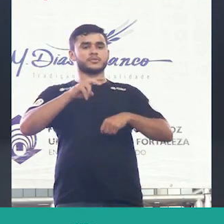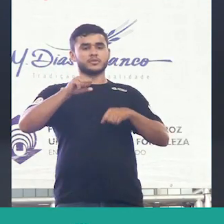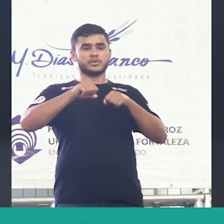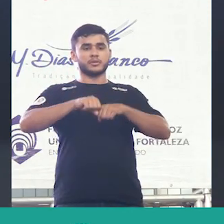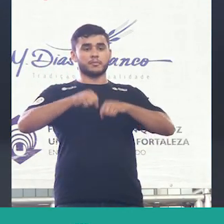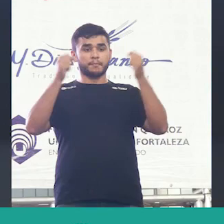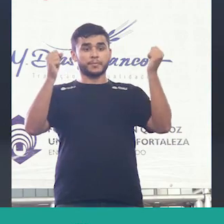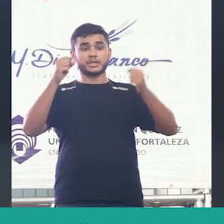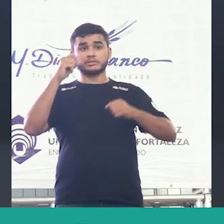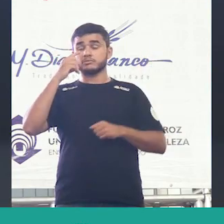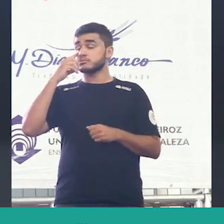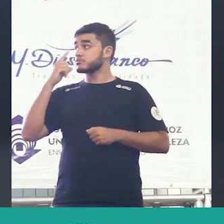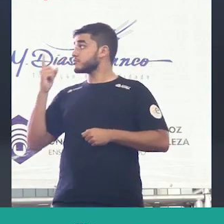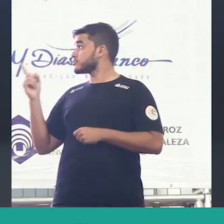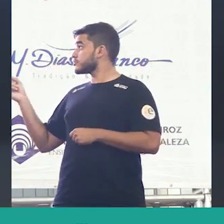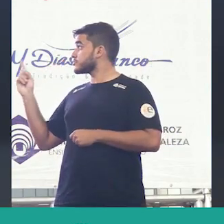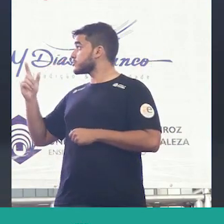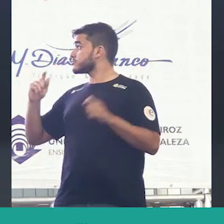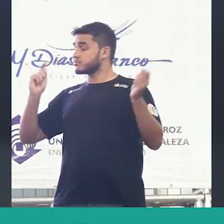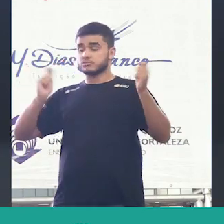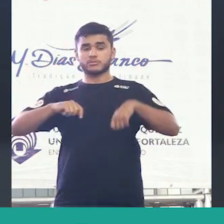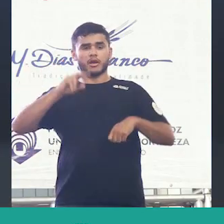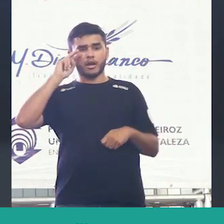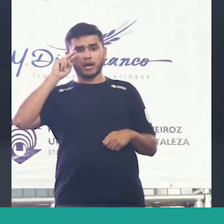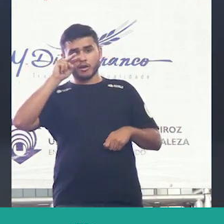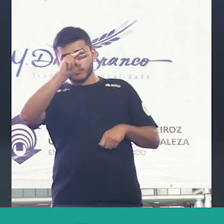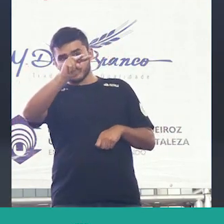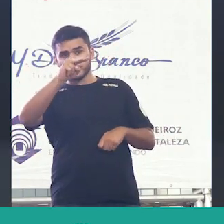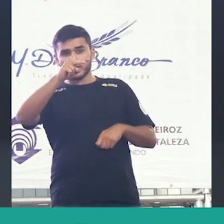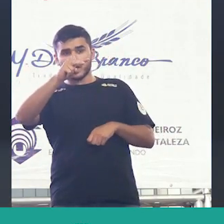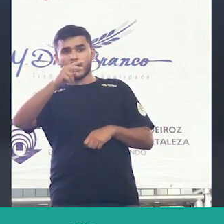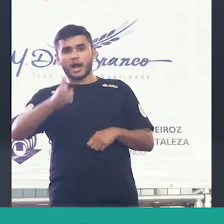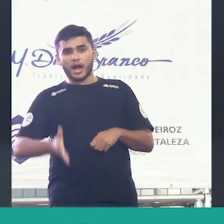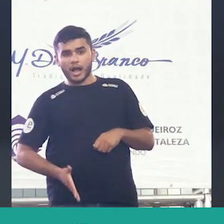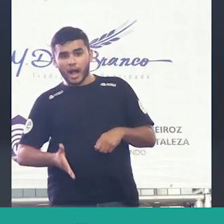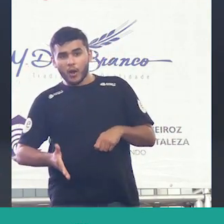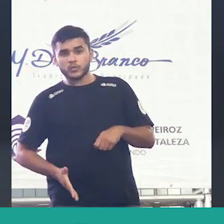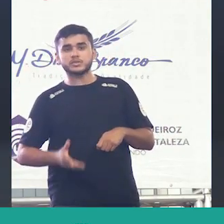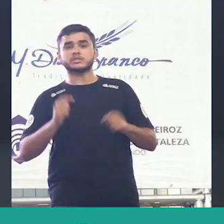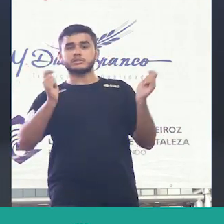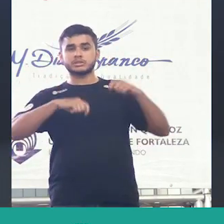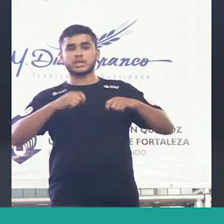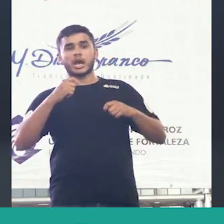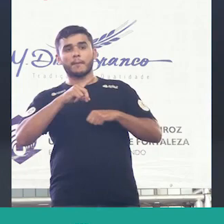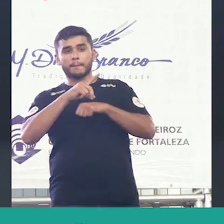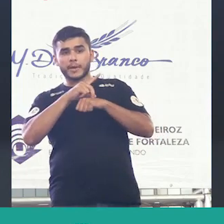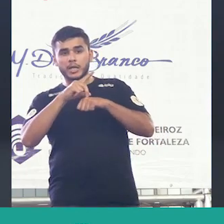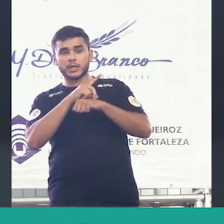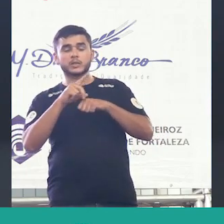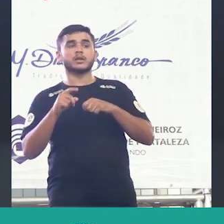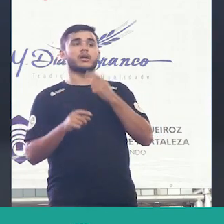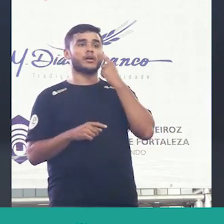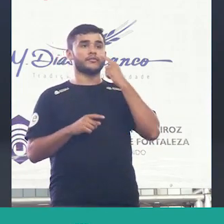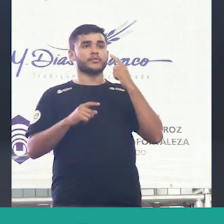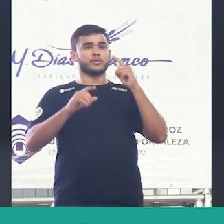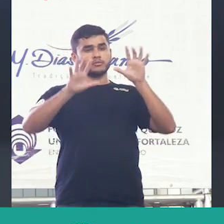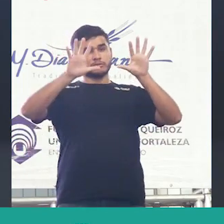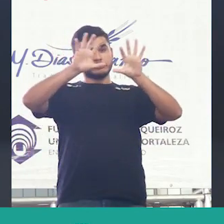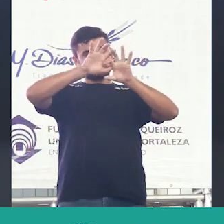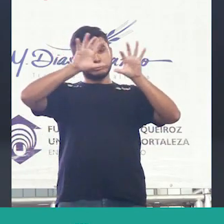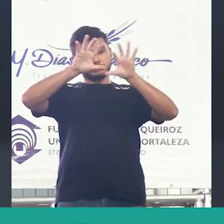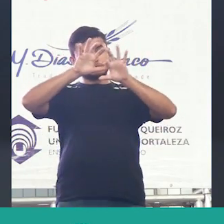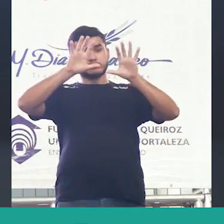Você concorda que onde está quebrado, dá para a gente ver, né, a calça da pessoa. Mas onde tem um vidro, fica ou não fica